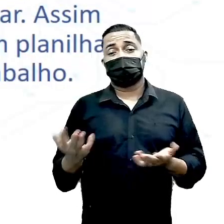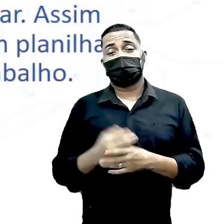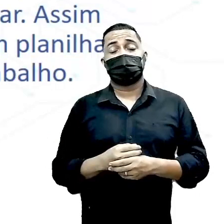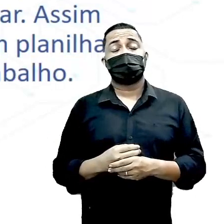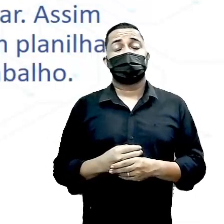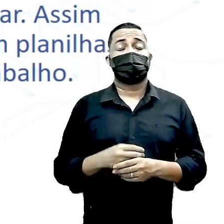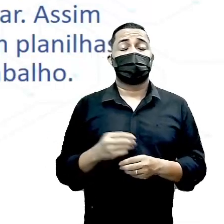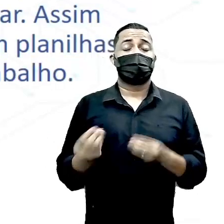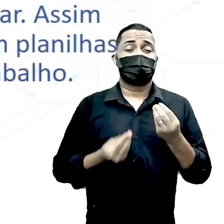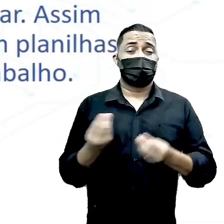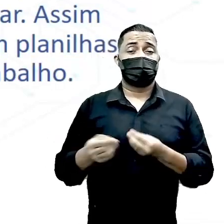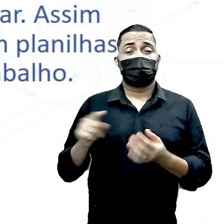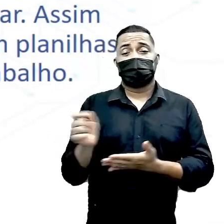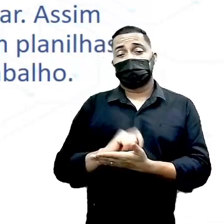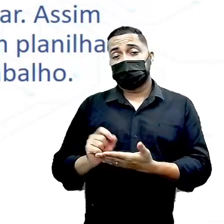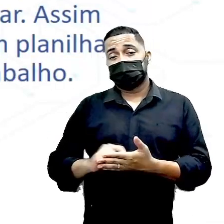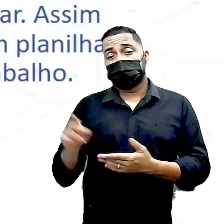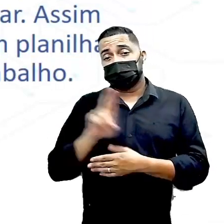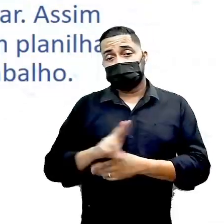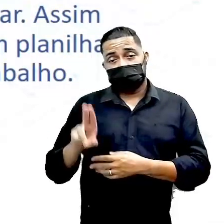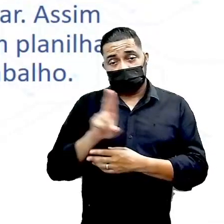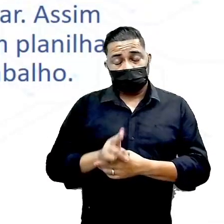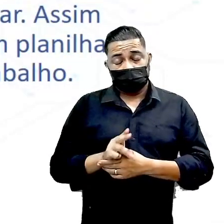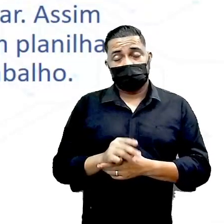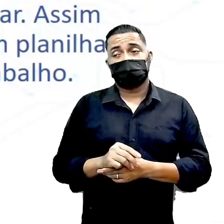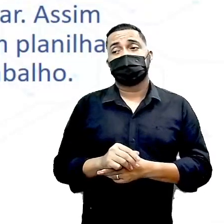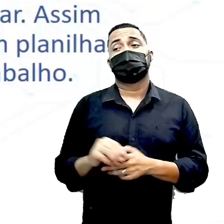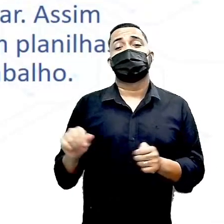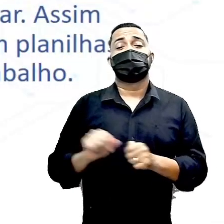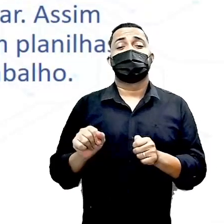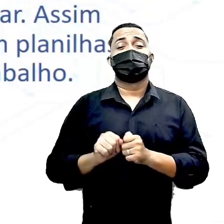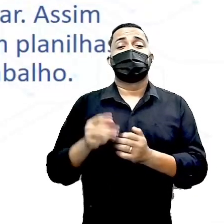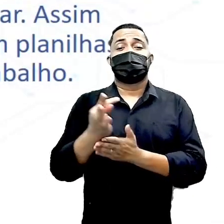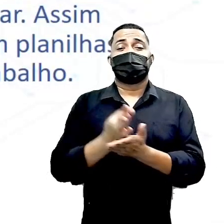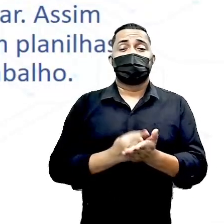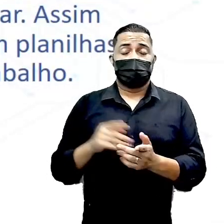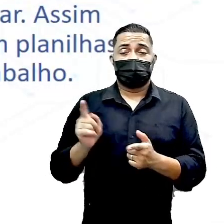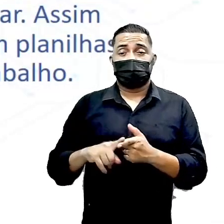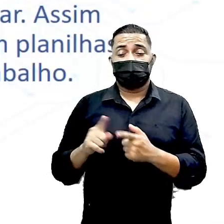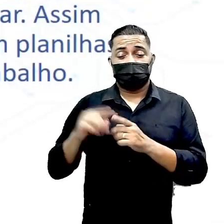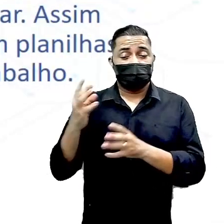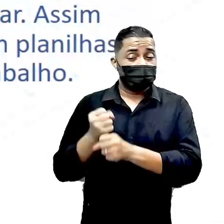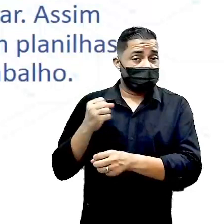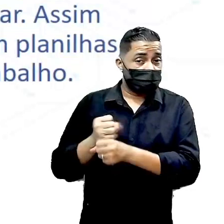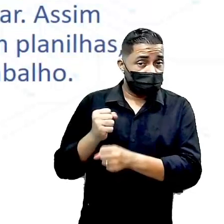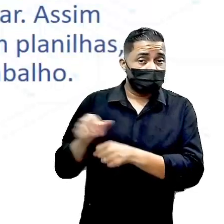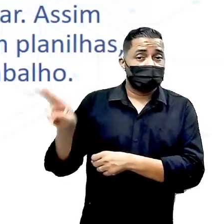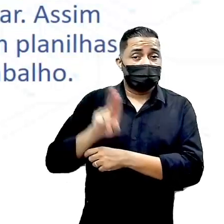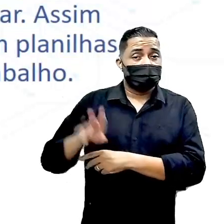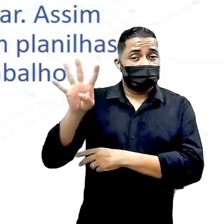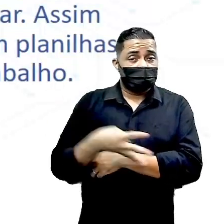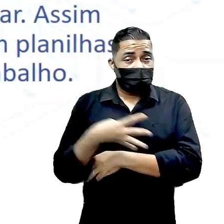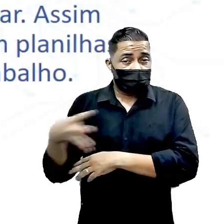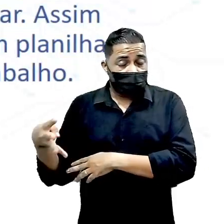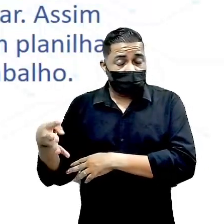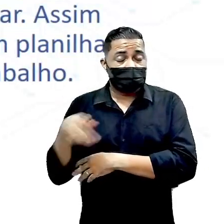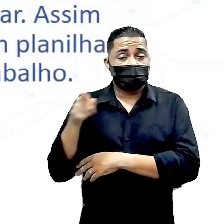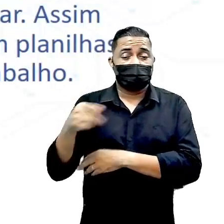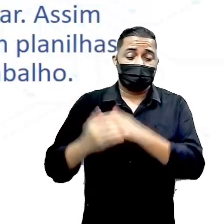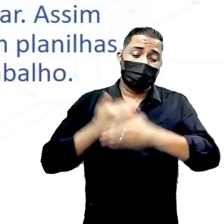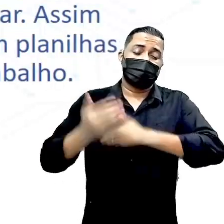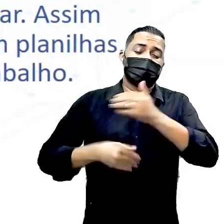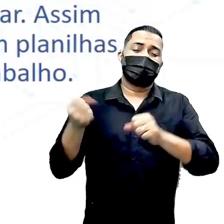Assim como os escritores usam os editores de texto e contadores usam planilhas, os desenvolvedores de software